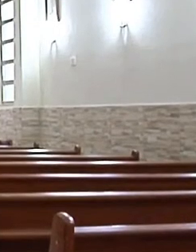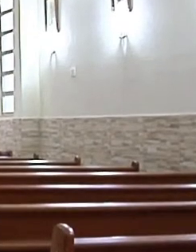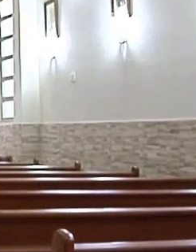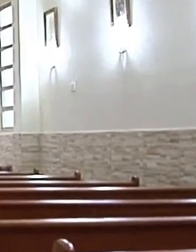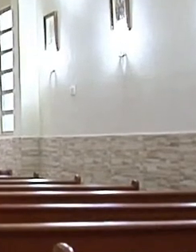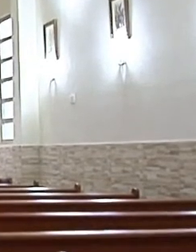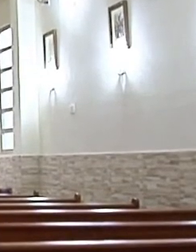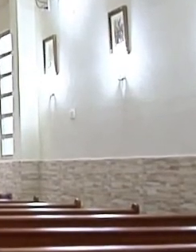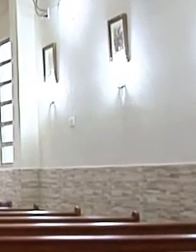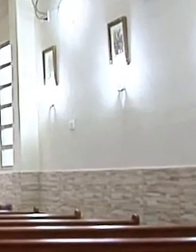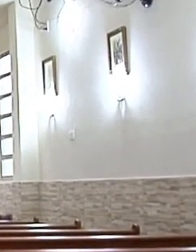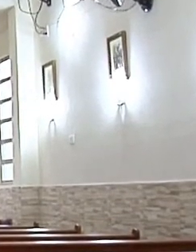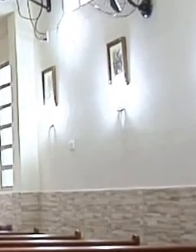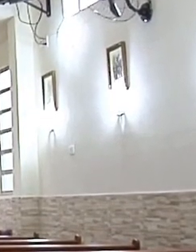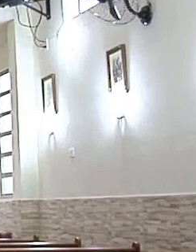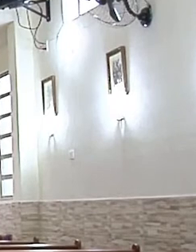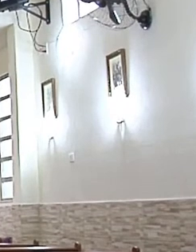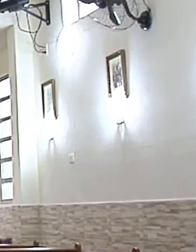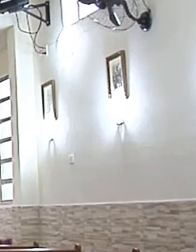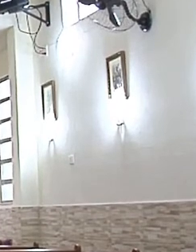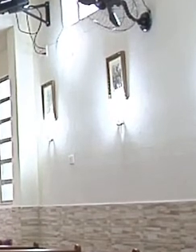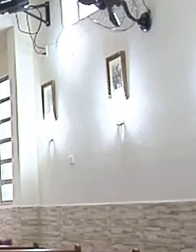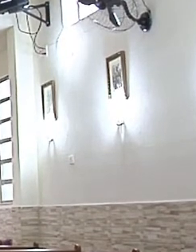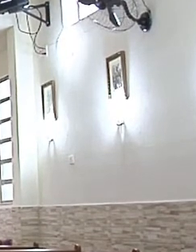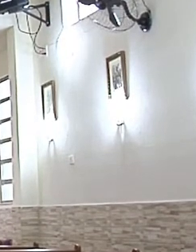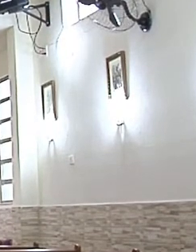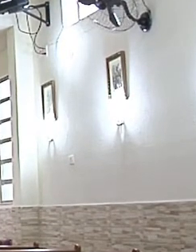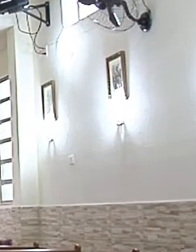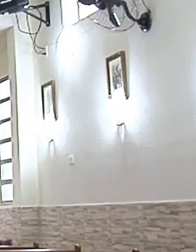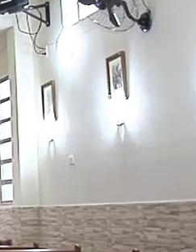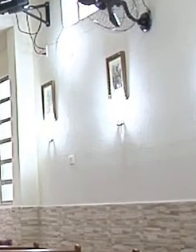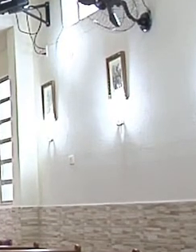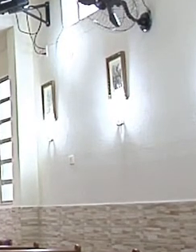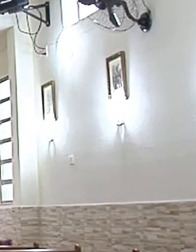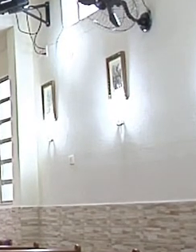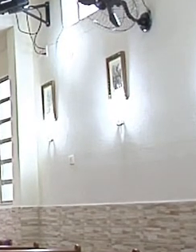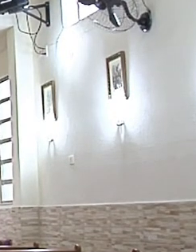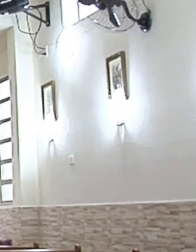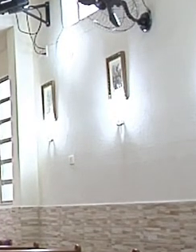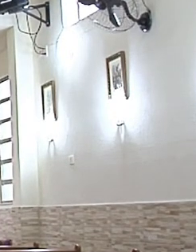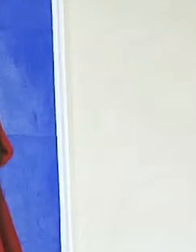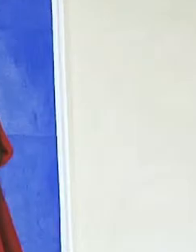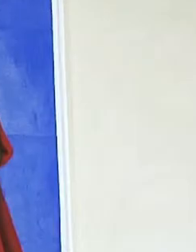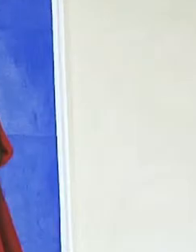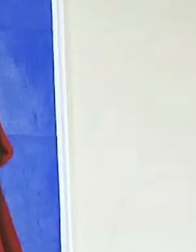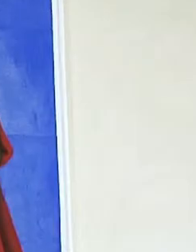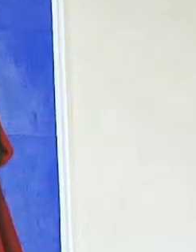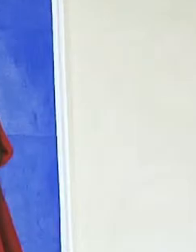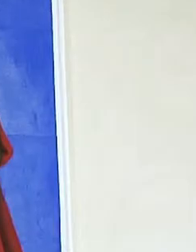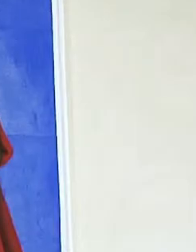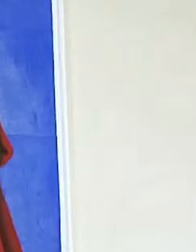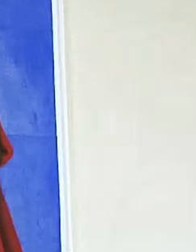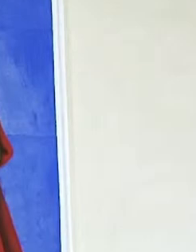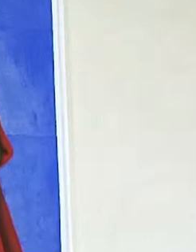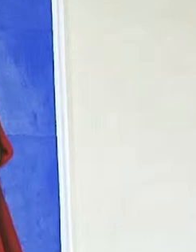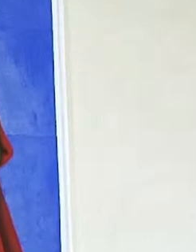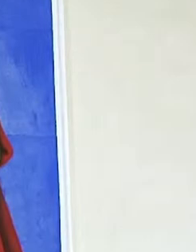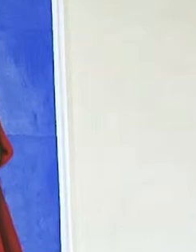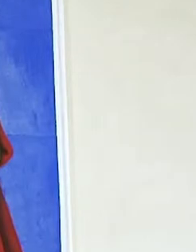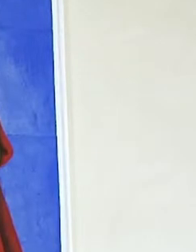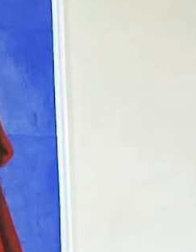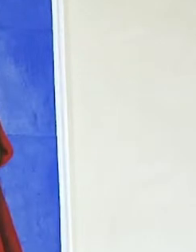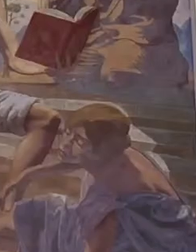e acessível não apenas resgata, documenta e atualiza uma arte milenar e sua técnica, mas